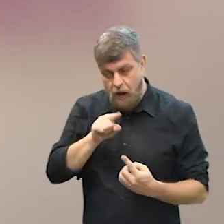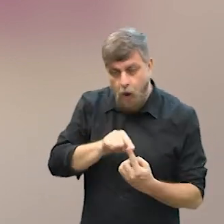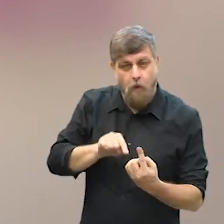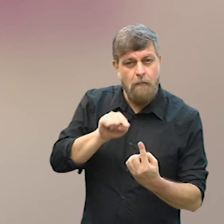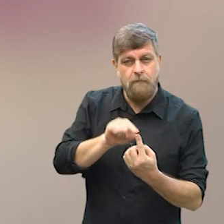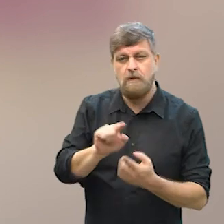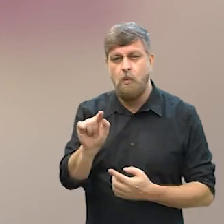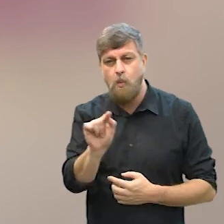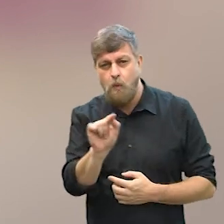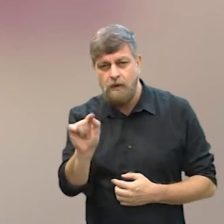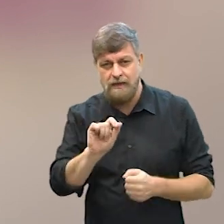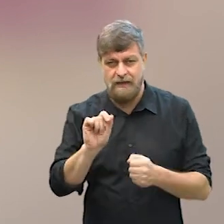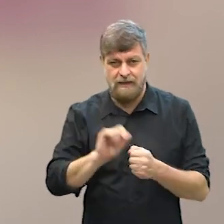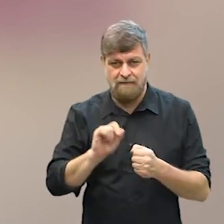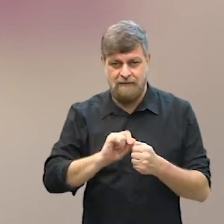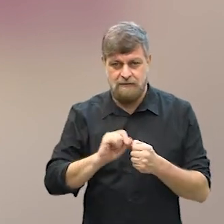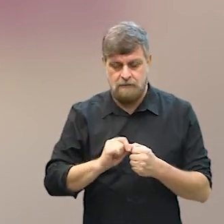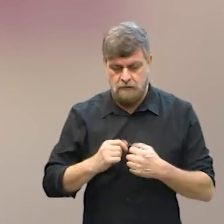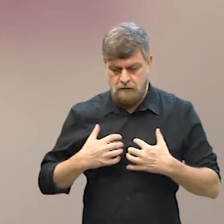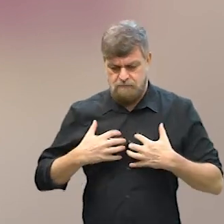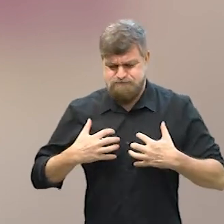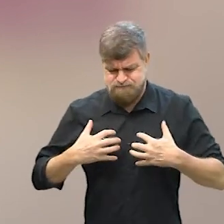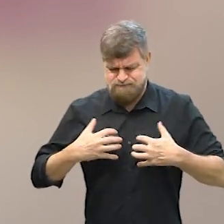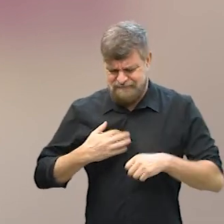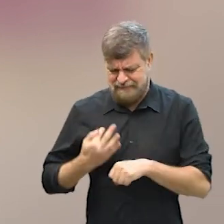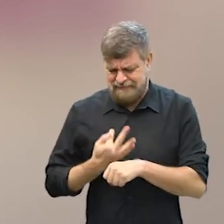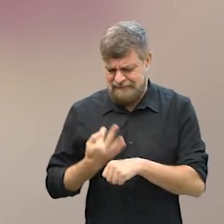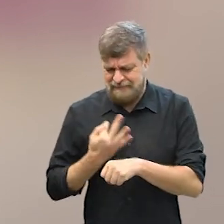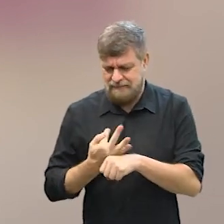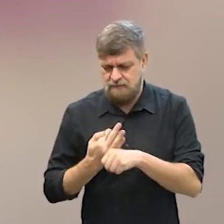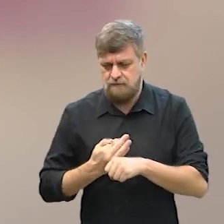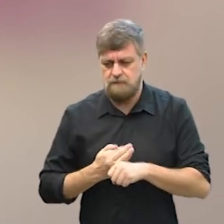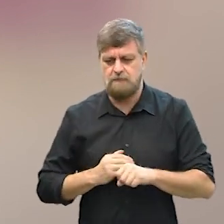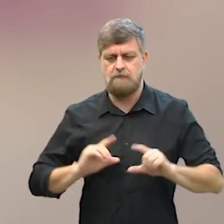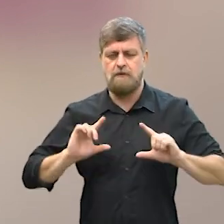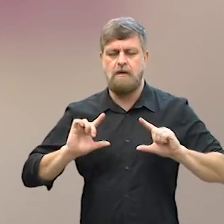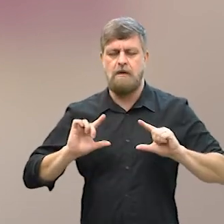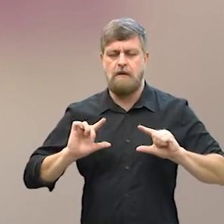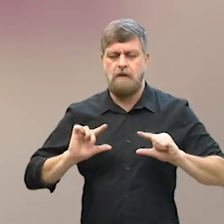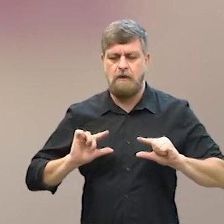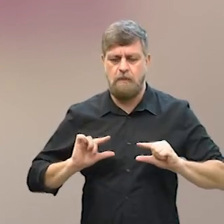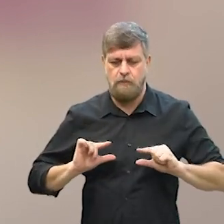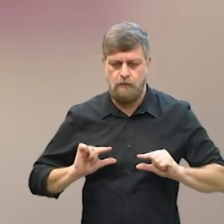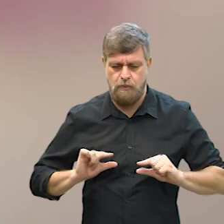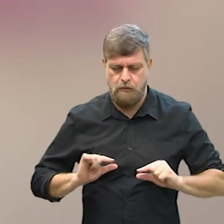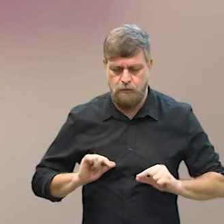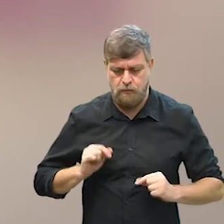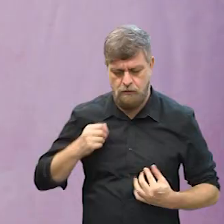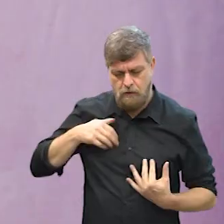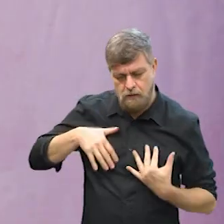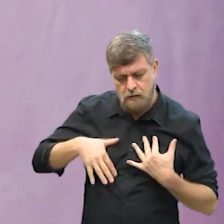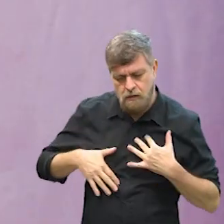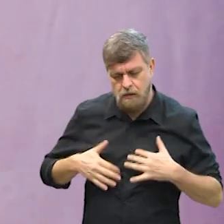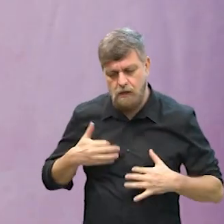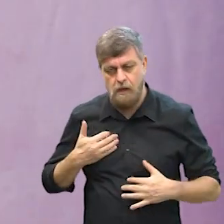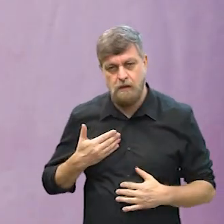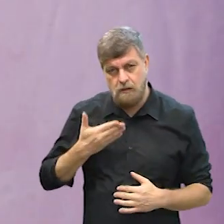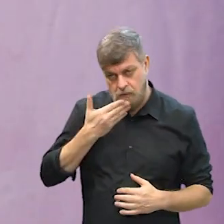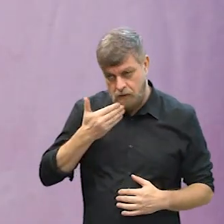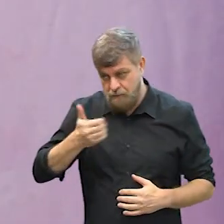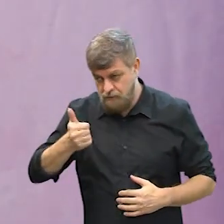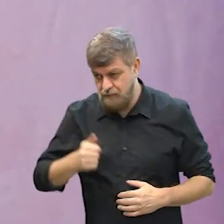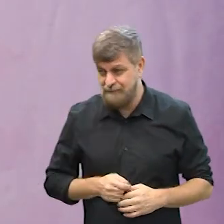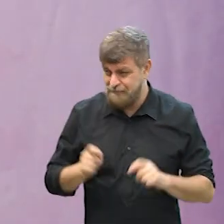por objetivo reduzir a pressão dentro das artérias, arteríolas e veias pulmonares. E, doutor, reduzindo